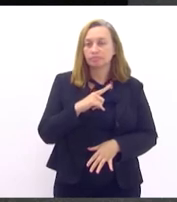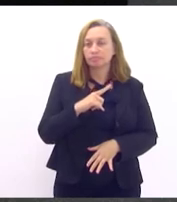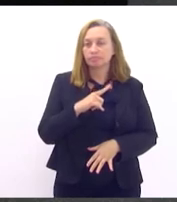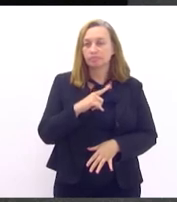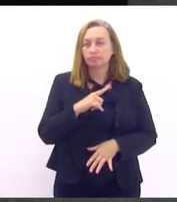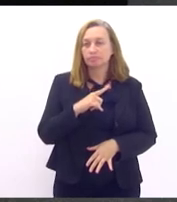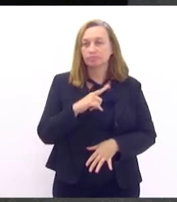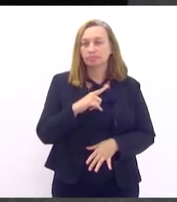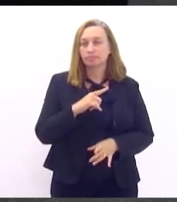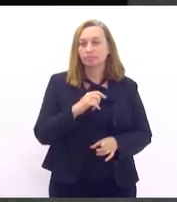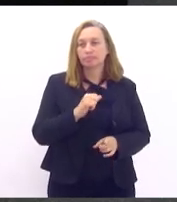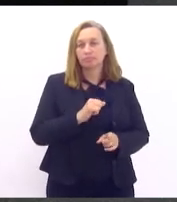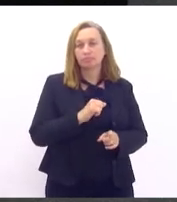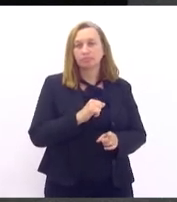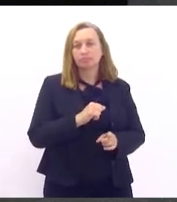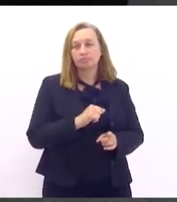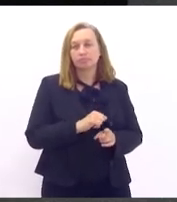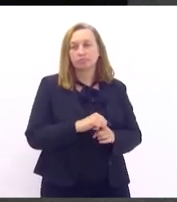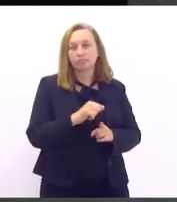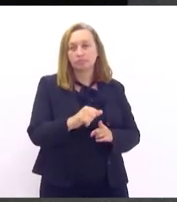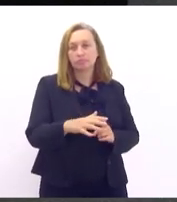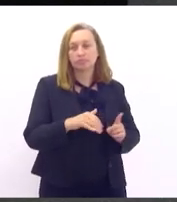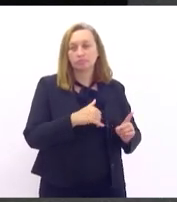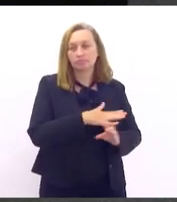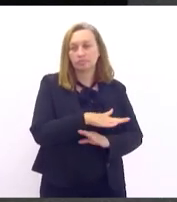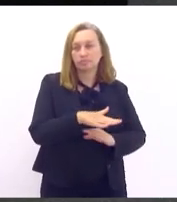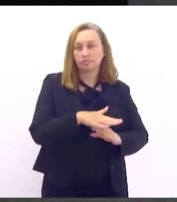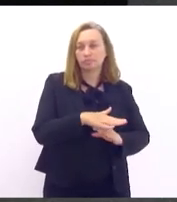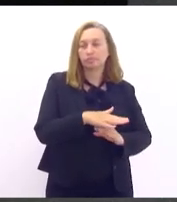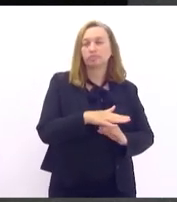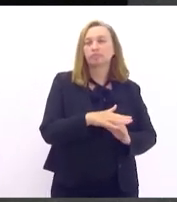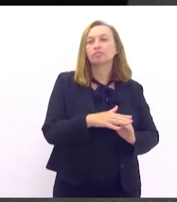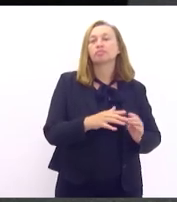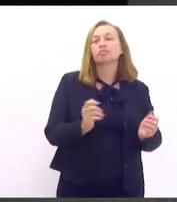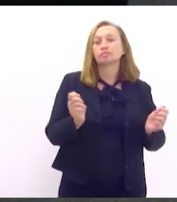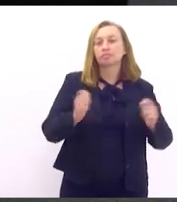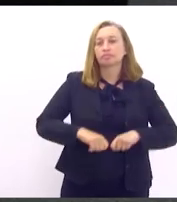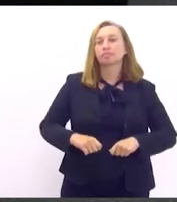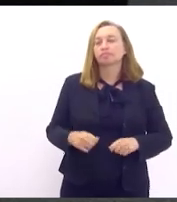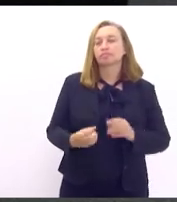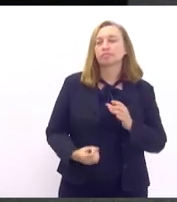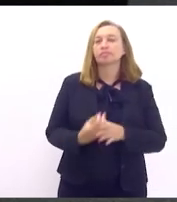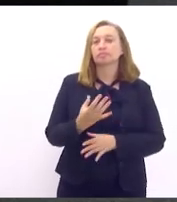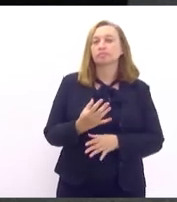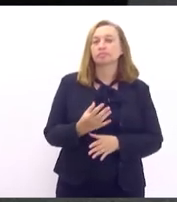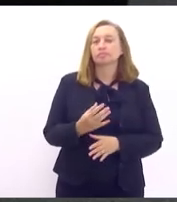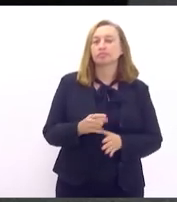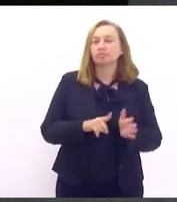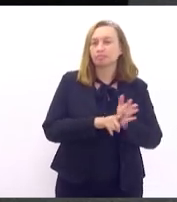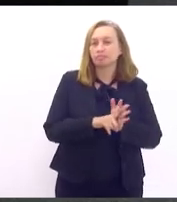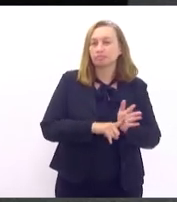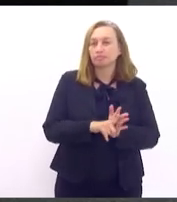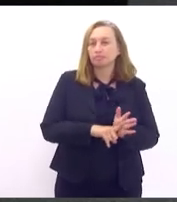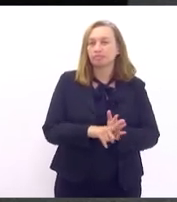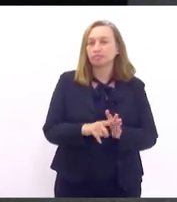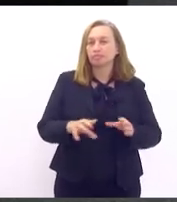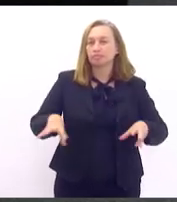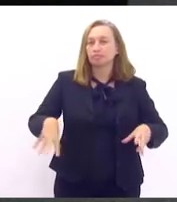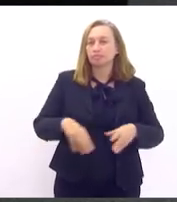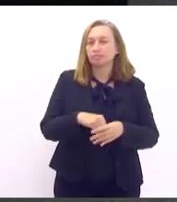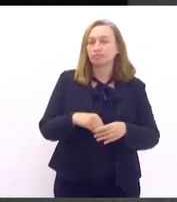pelo aluguel, uma pessoa que mora em condições inadequadas. Então, a possibilidade da gente criar esse censo, instituir isso junto das